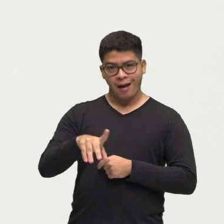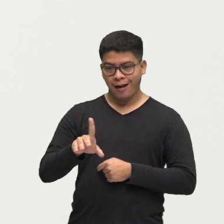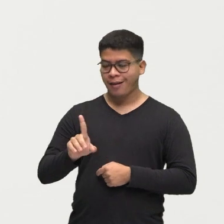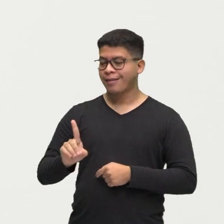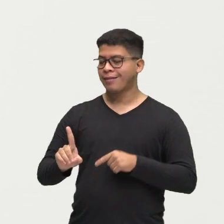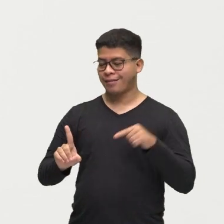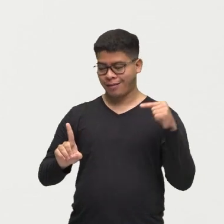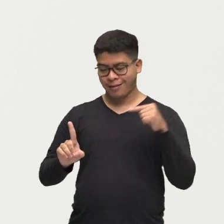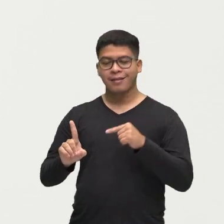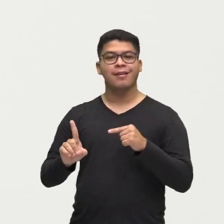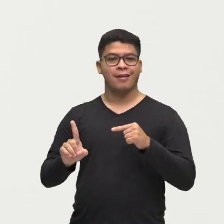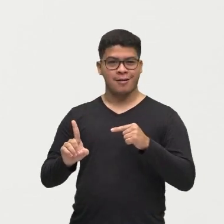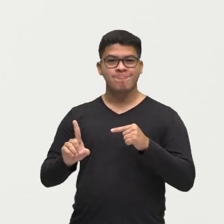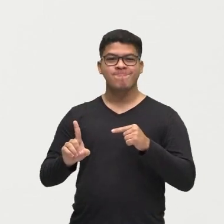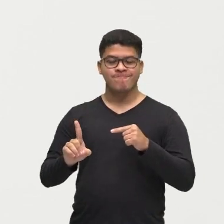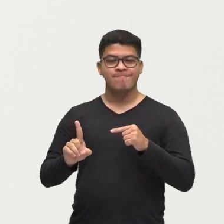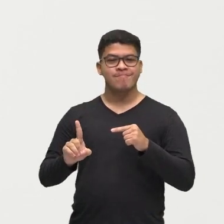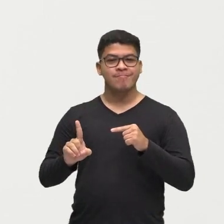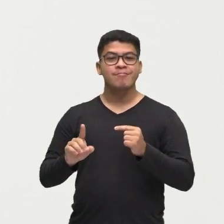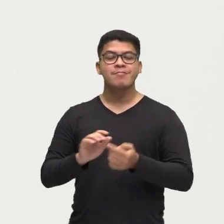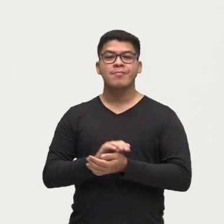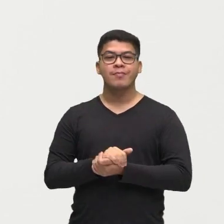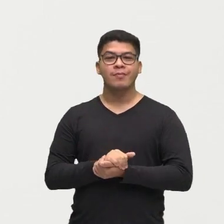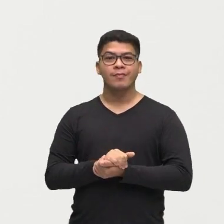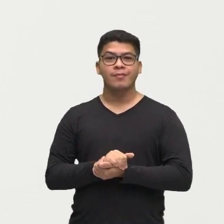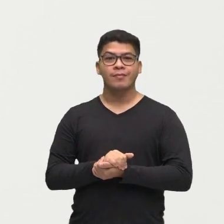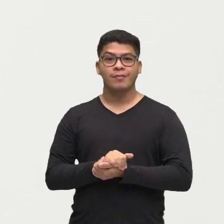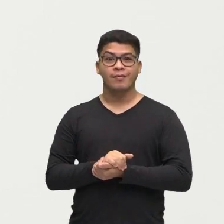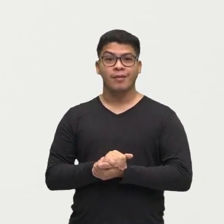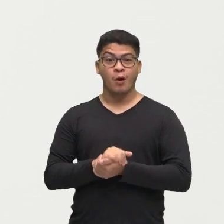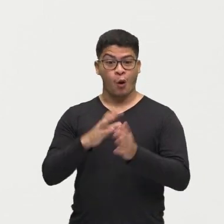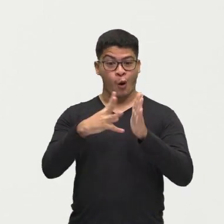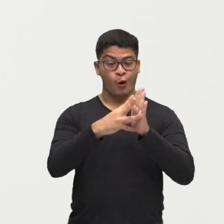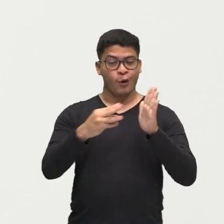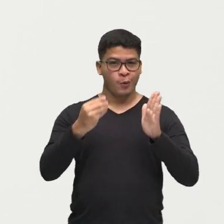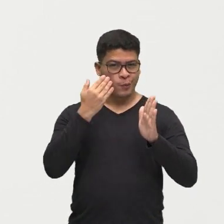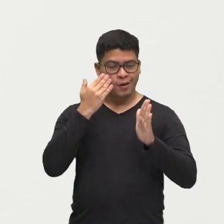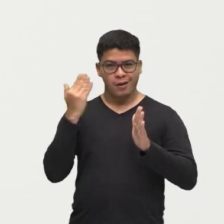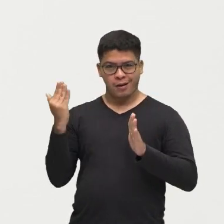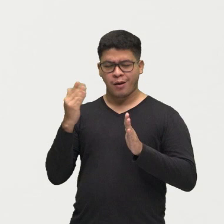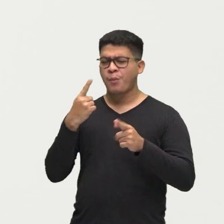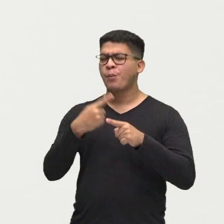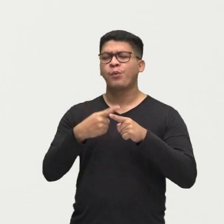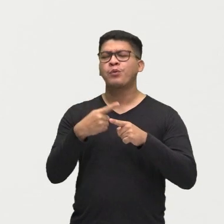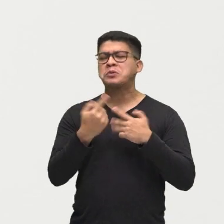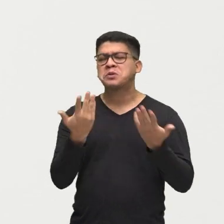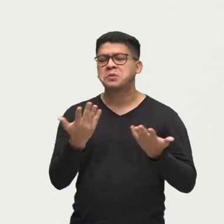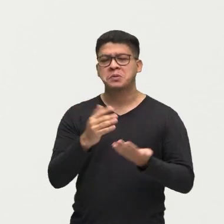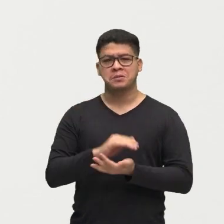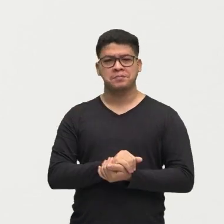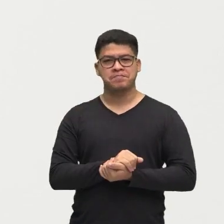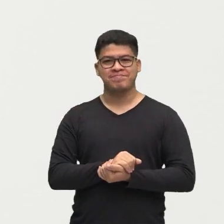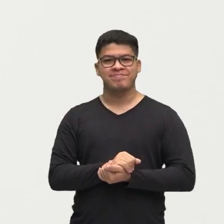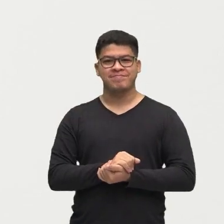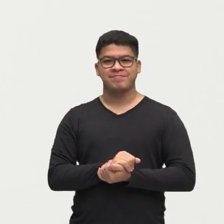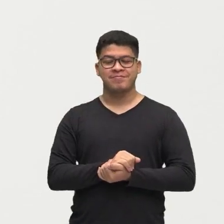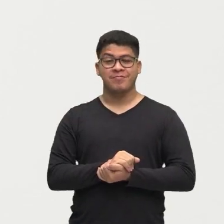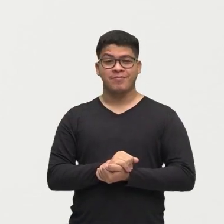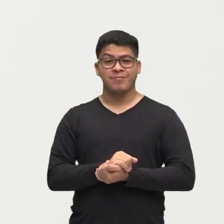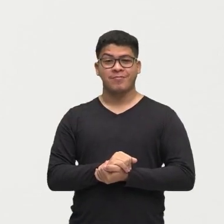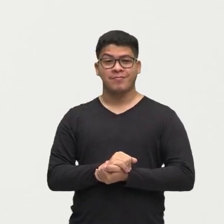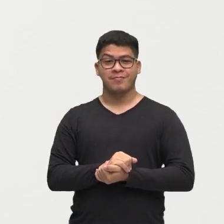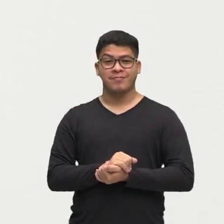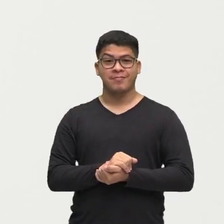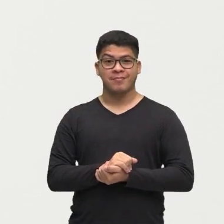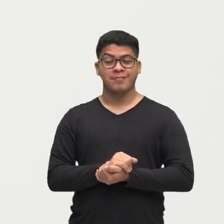D, letra D. Alguém já ficou triste aí. Por que a letra D, teacher? Olha só o comentário, gente, fiquem